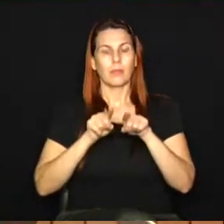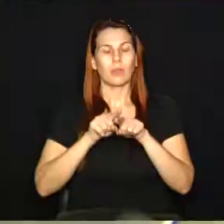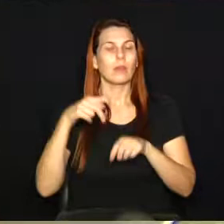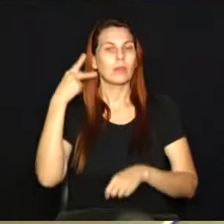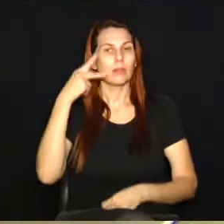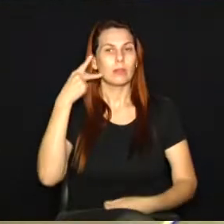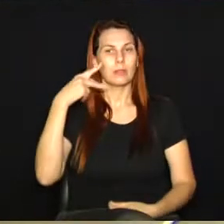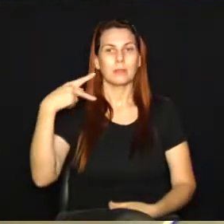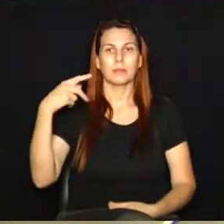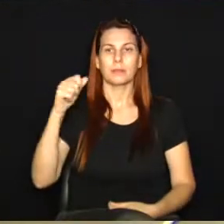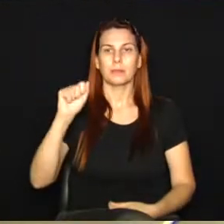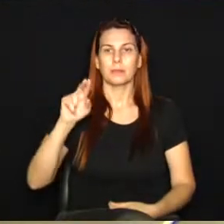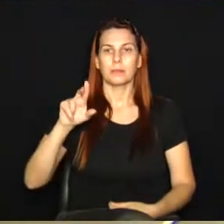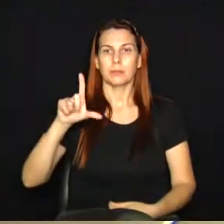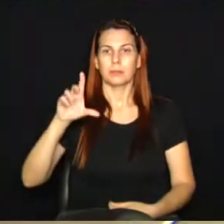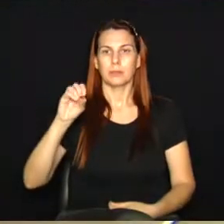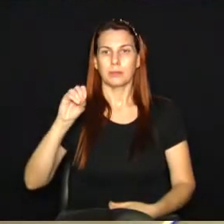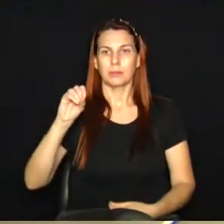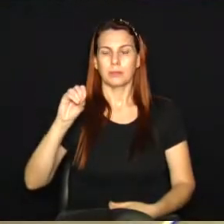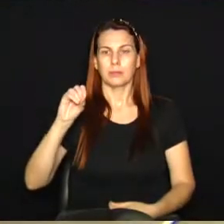Haddad.